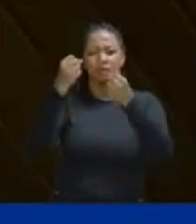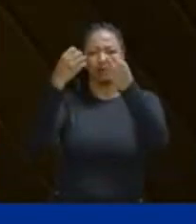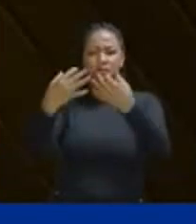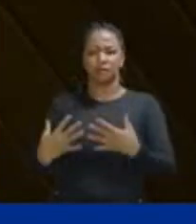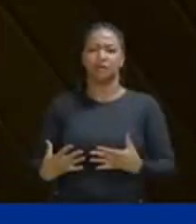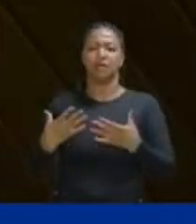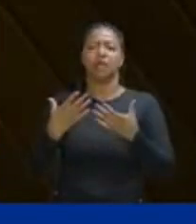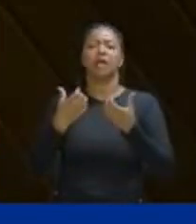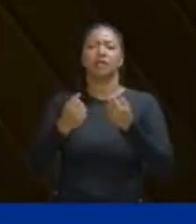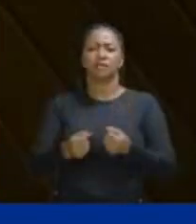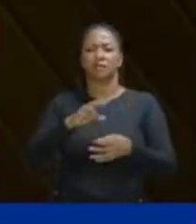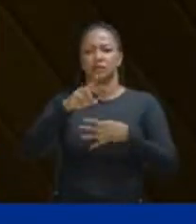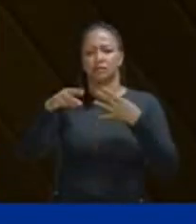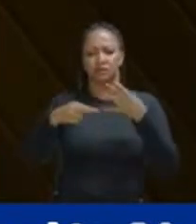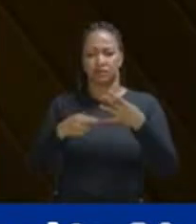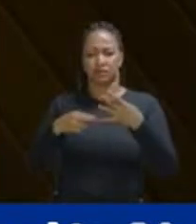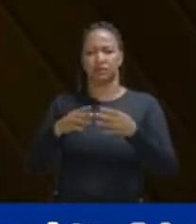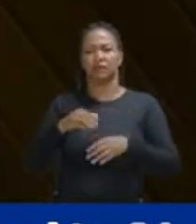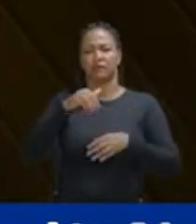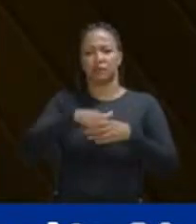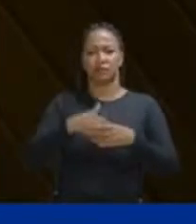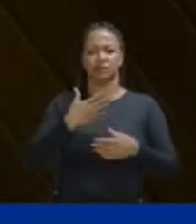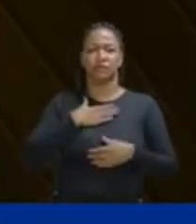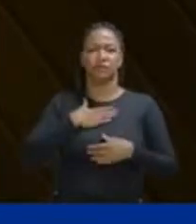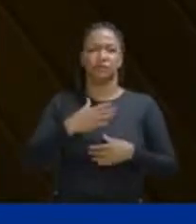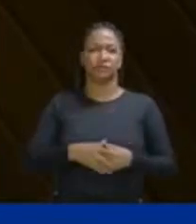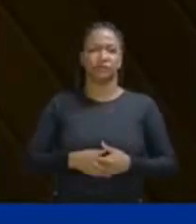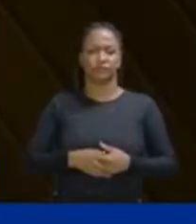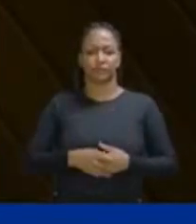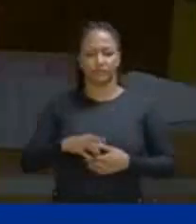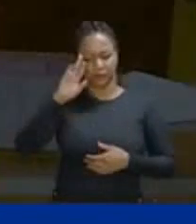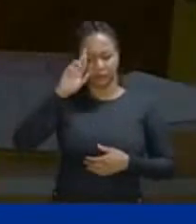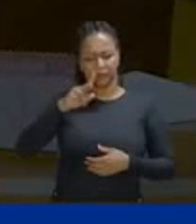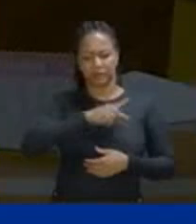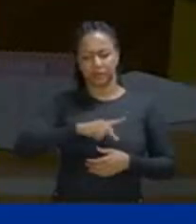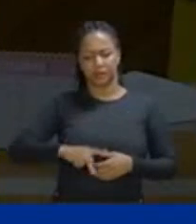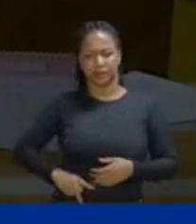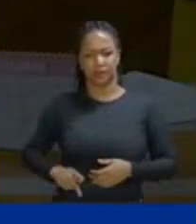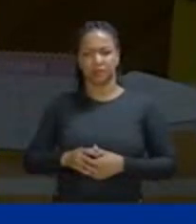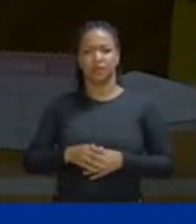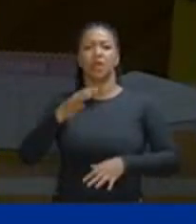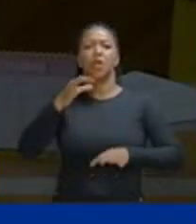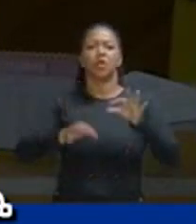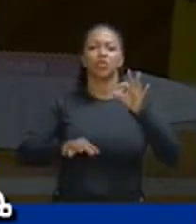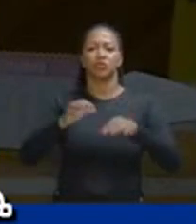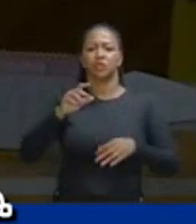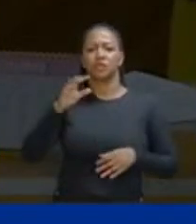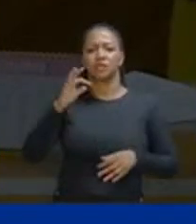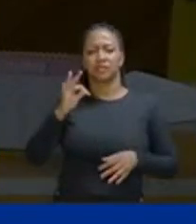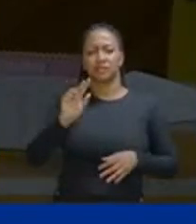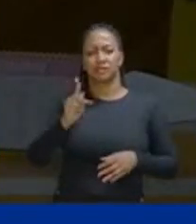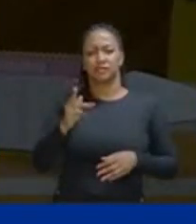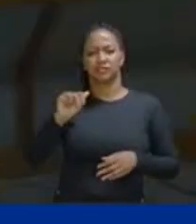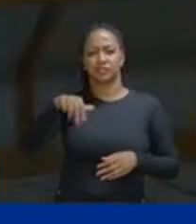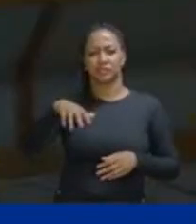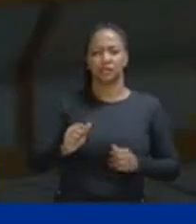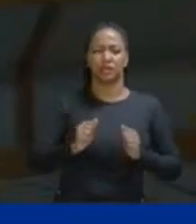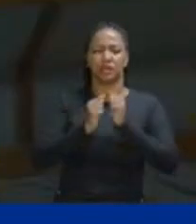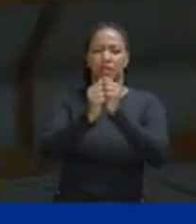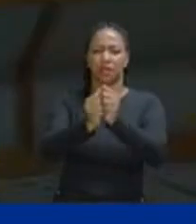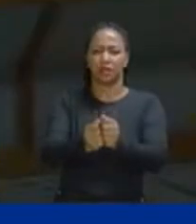dou provimento ao recurso eleitoral. É como voto, senhor presidente. Foco no Juiz desembargador Carmo Antônio. Acompanho o